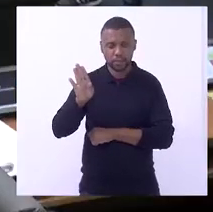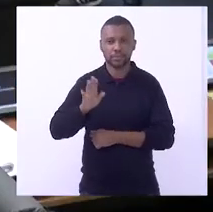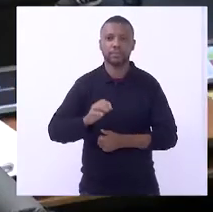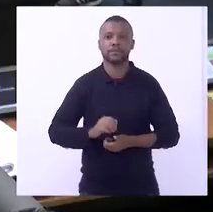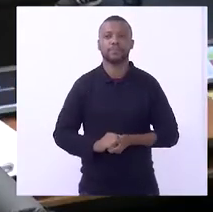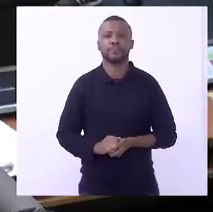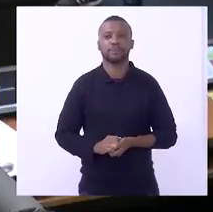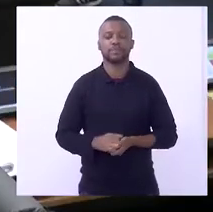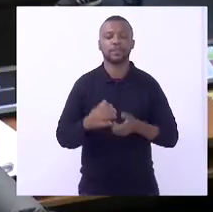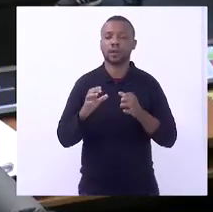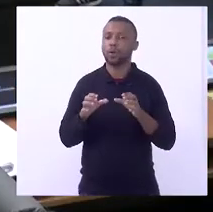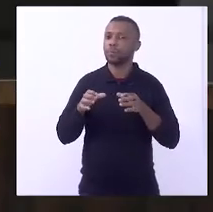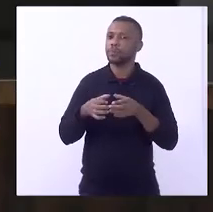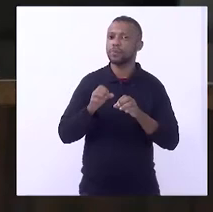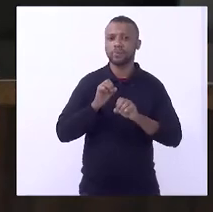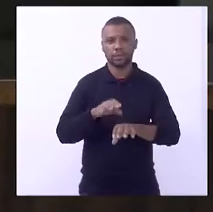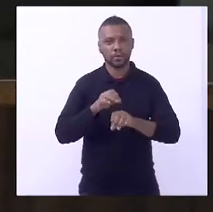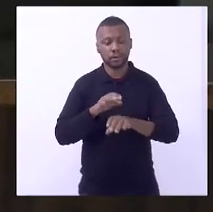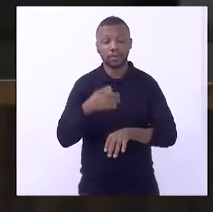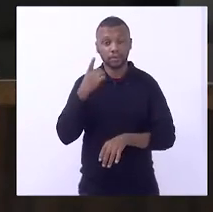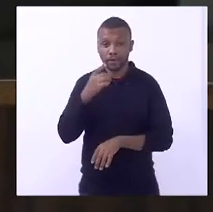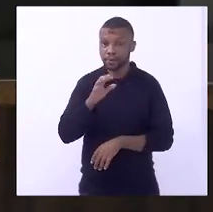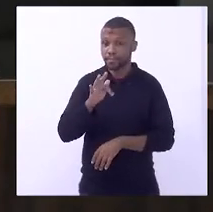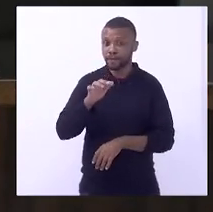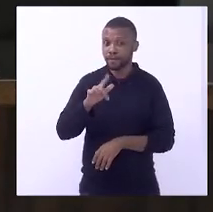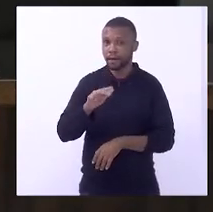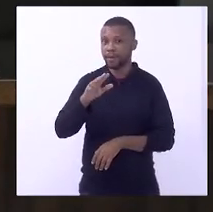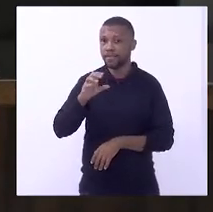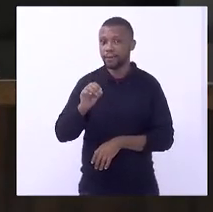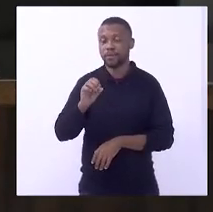Pela Comissão de Educação, deputado Flávio Serafini.